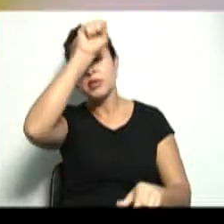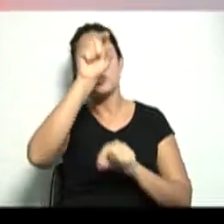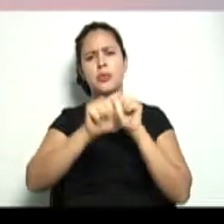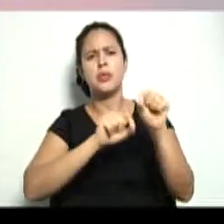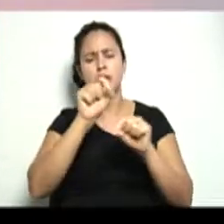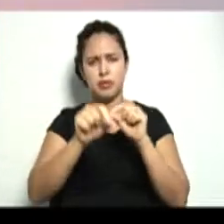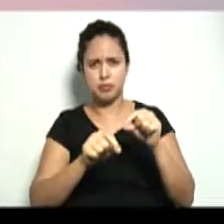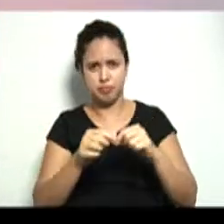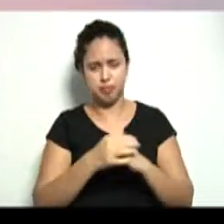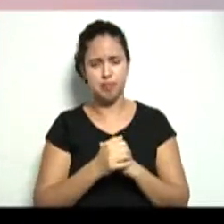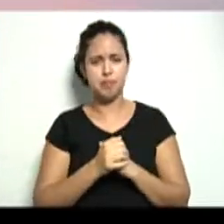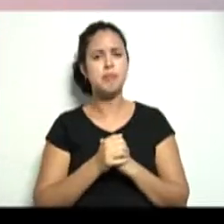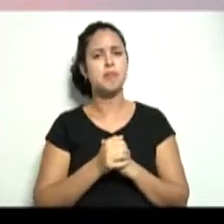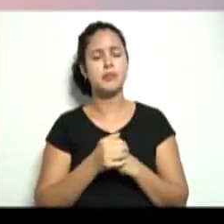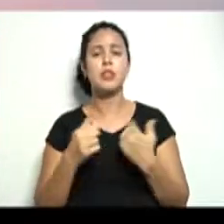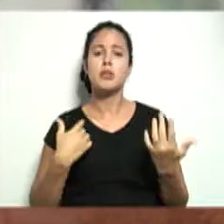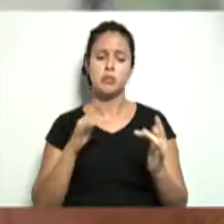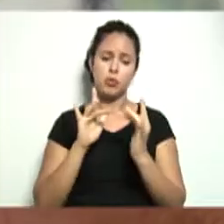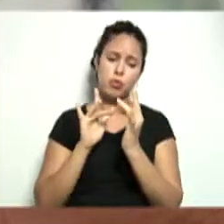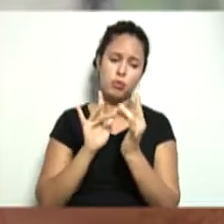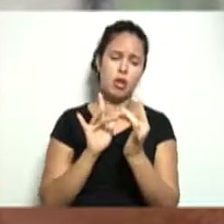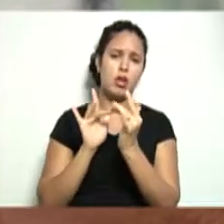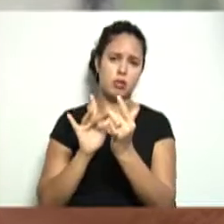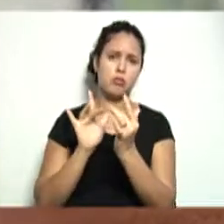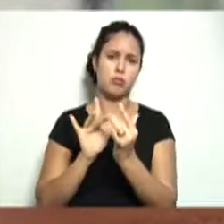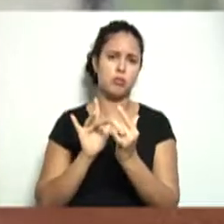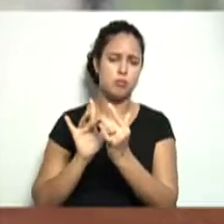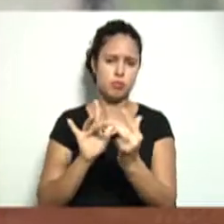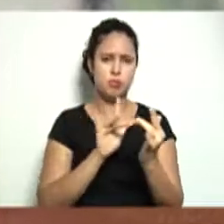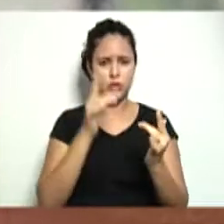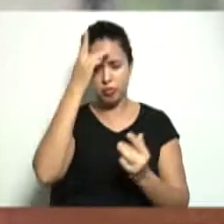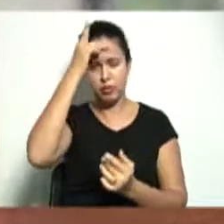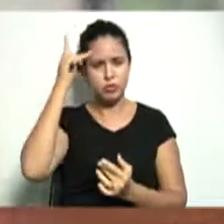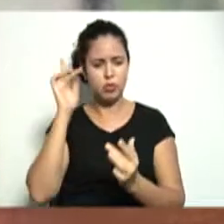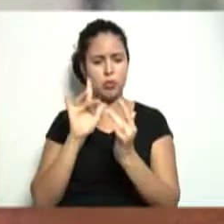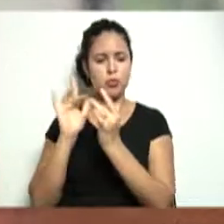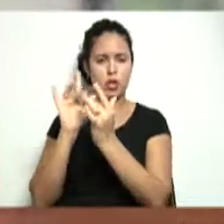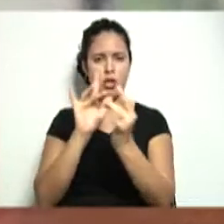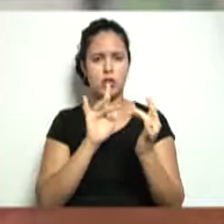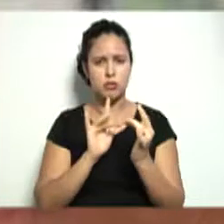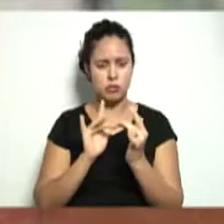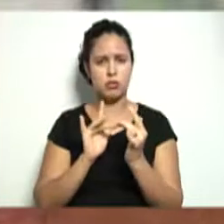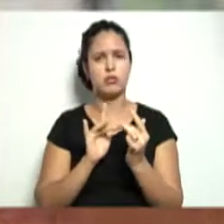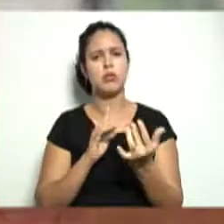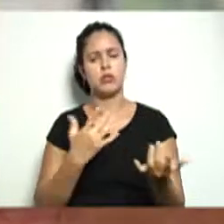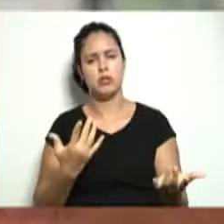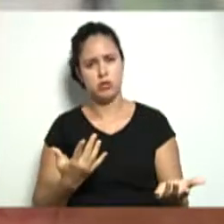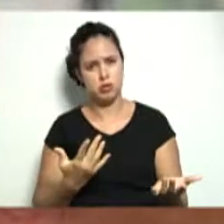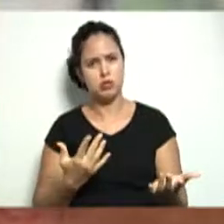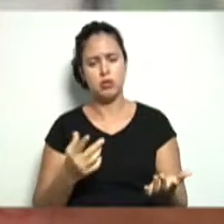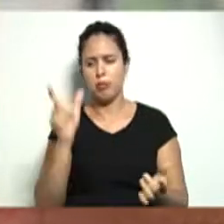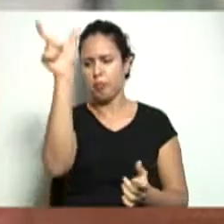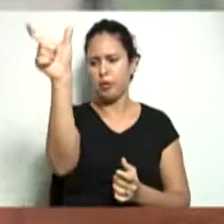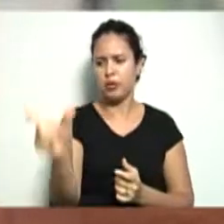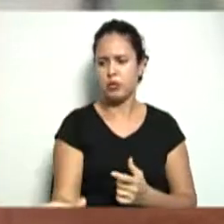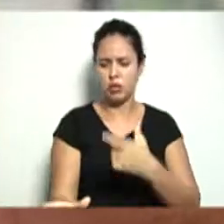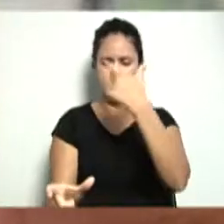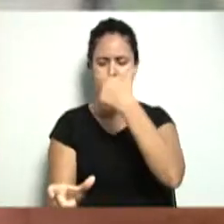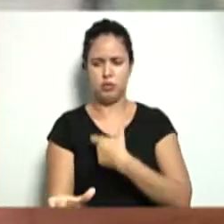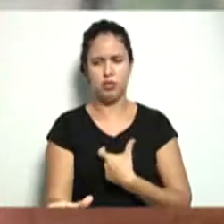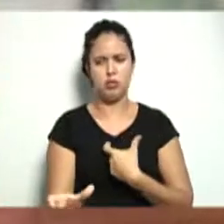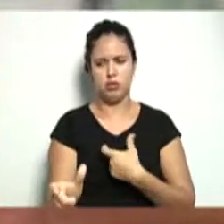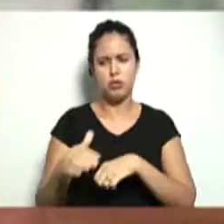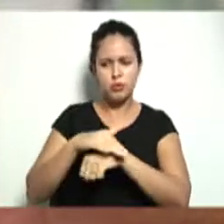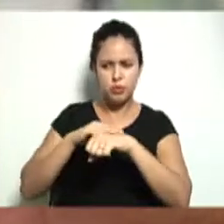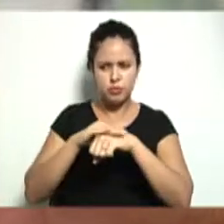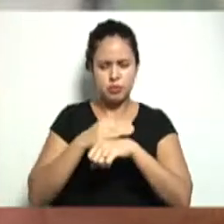trabalhadora? A convivência porque a gente lidar com o ser humano é muito difícil.